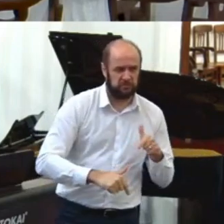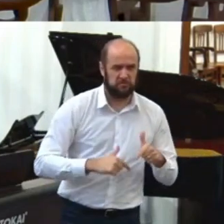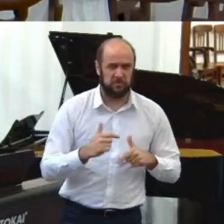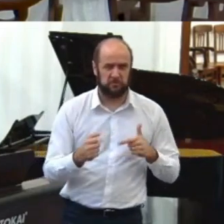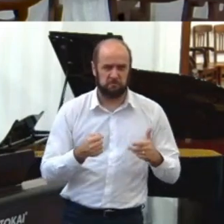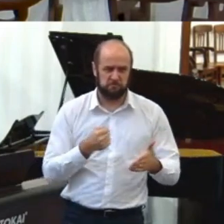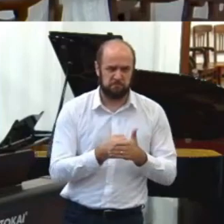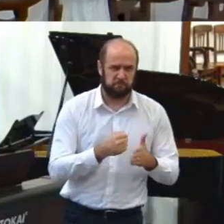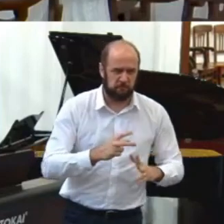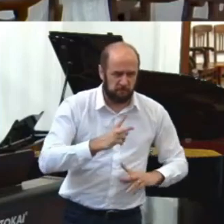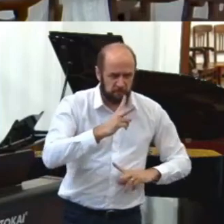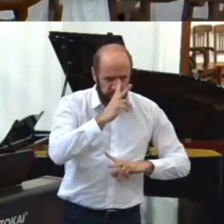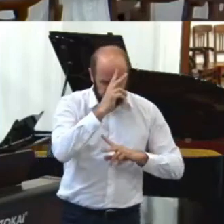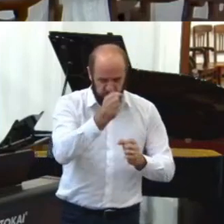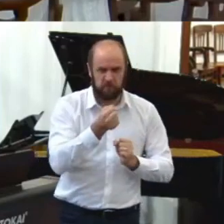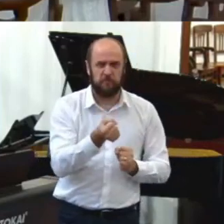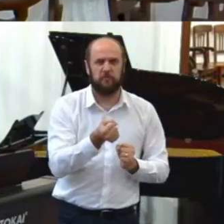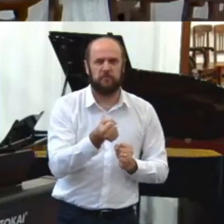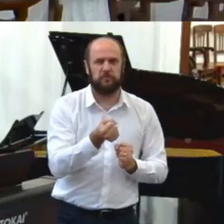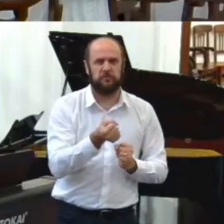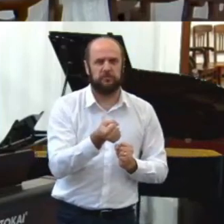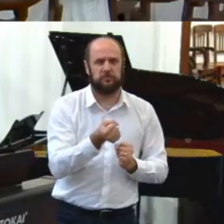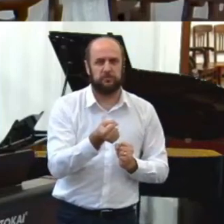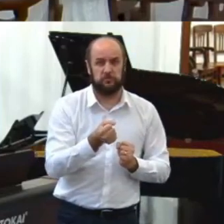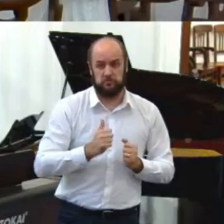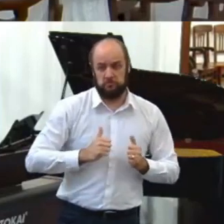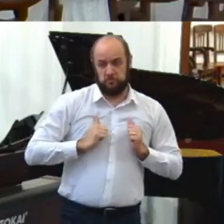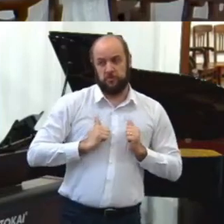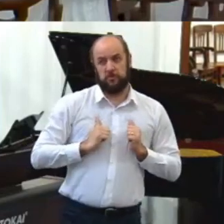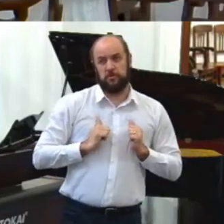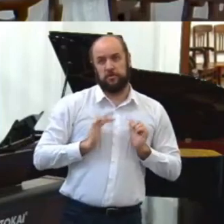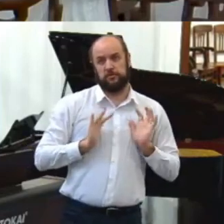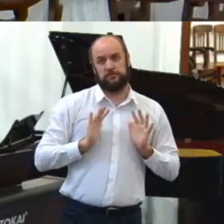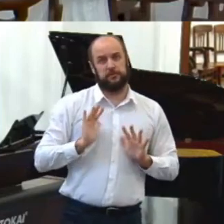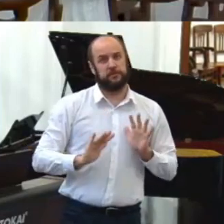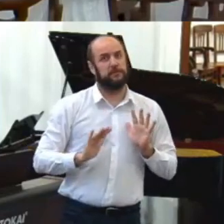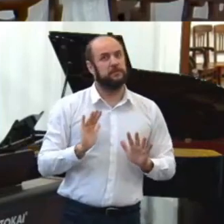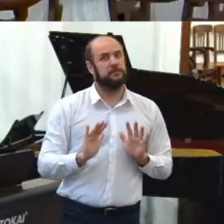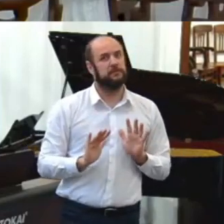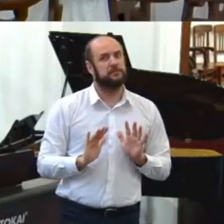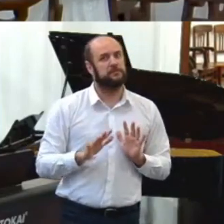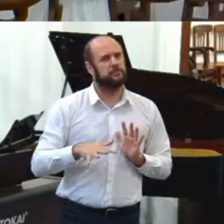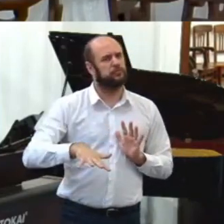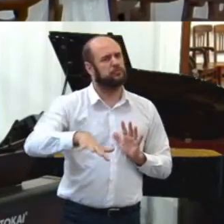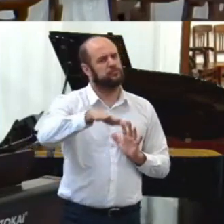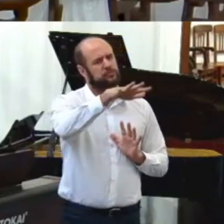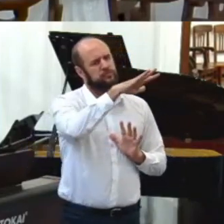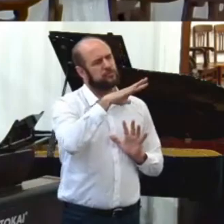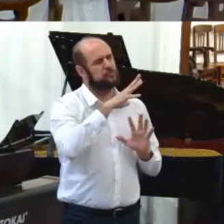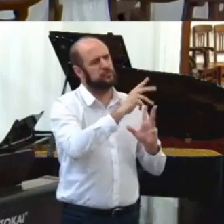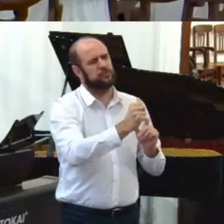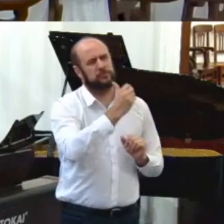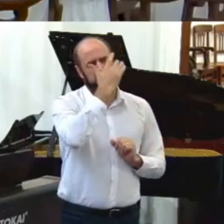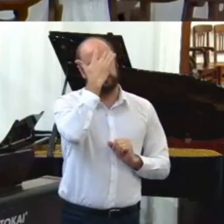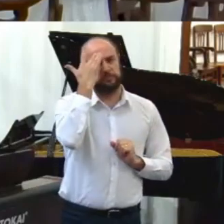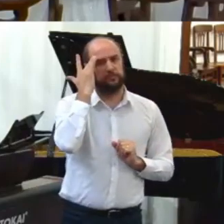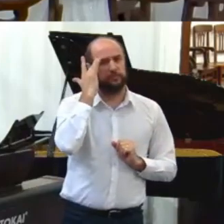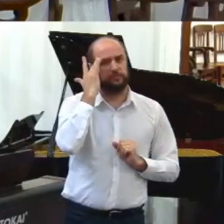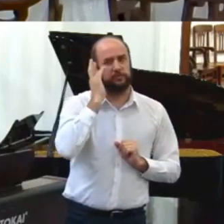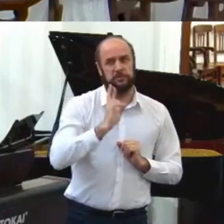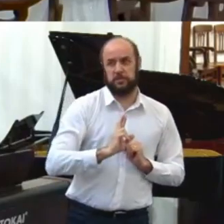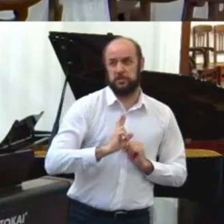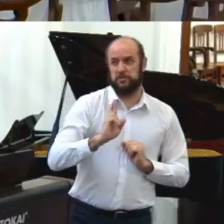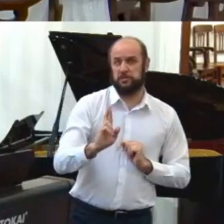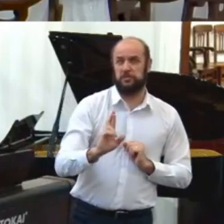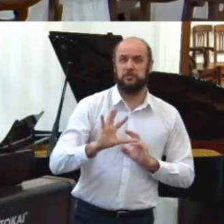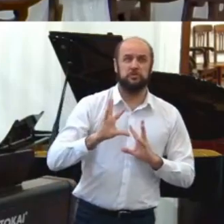contundentes, fortes, das omissões, muitas vezes. Todos nós somos o resultado de tudo